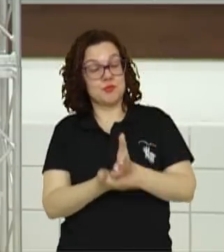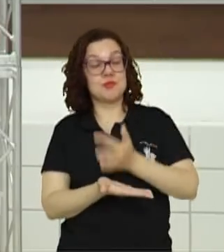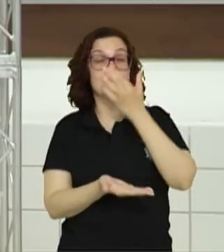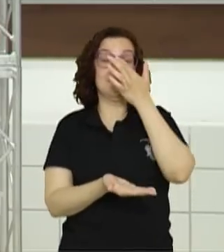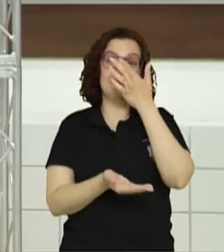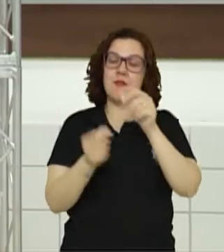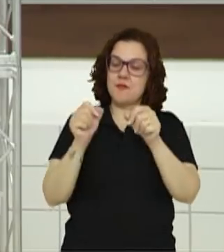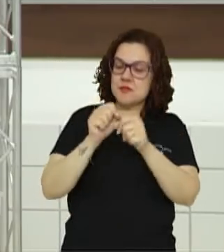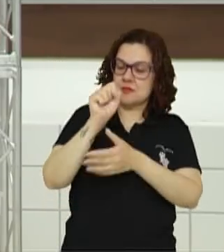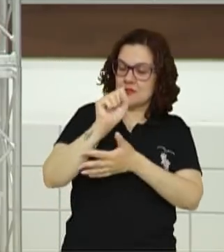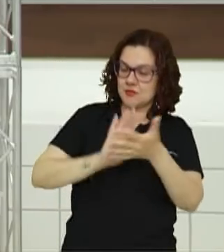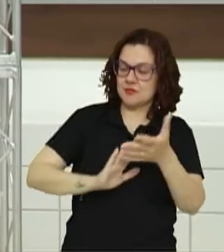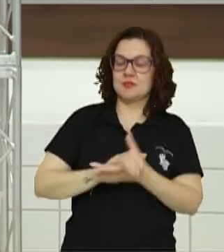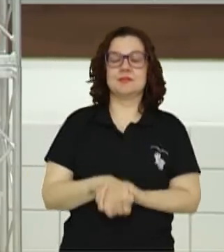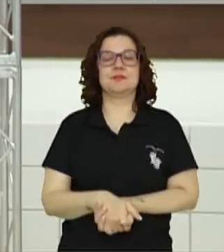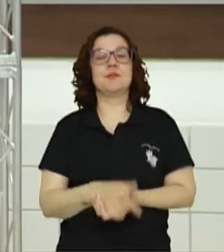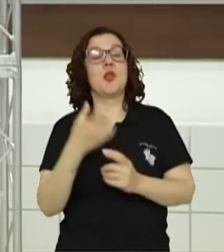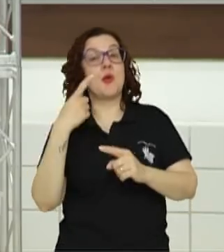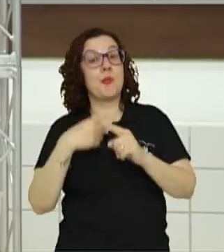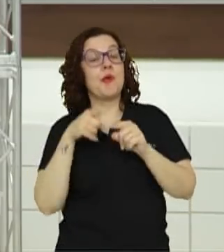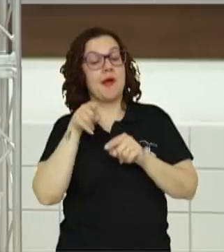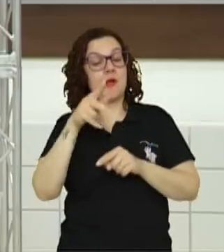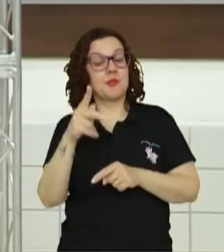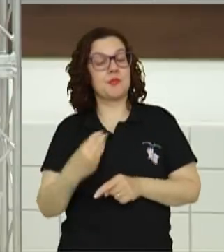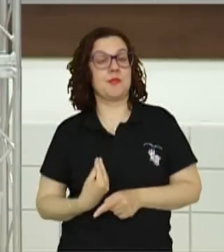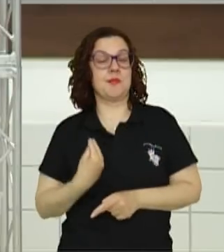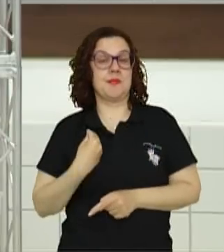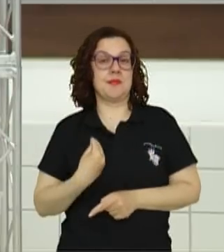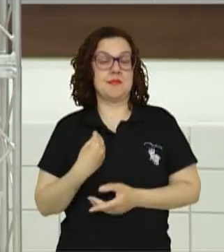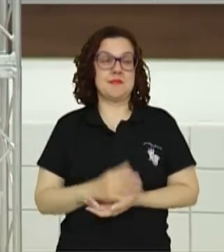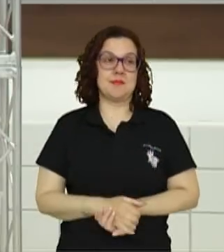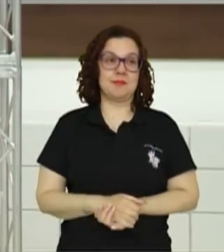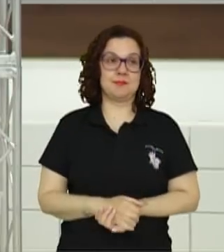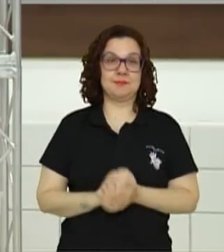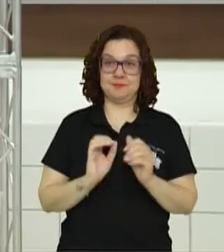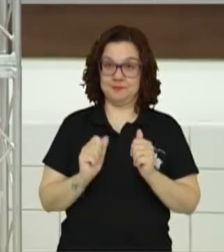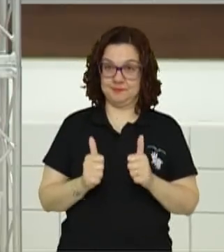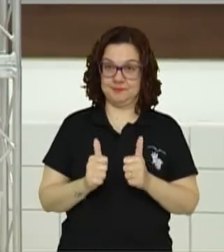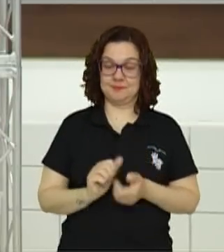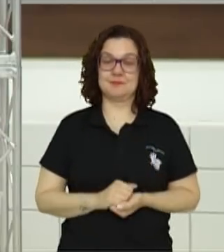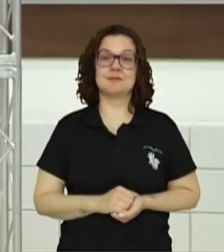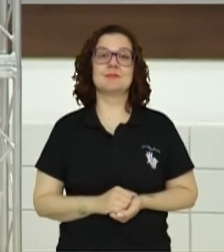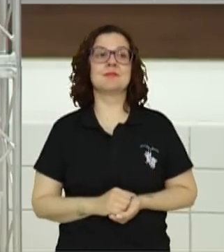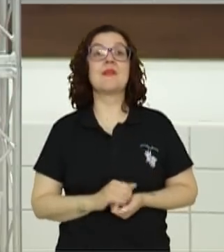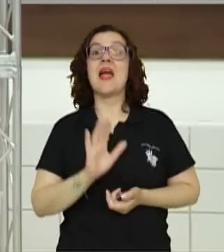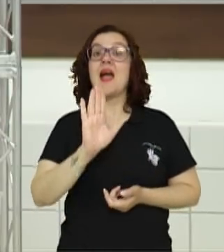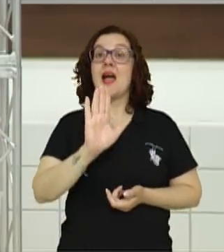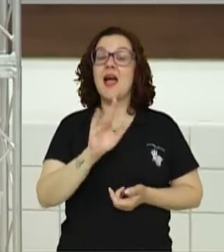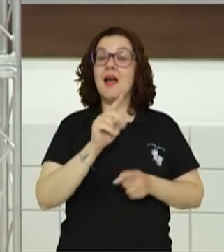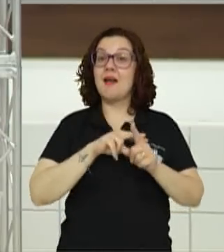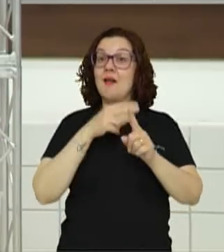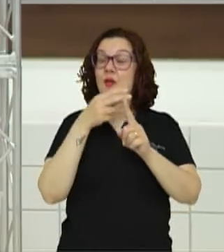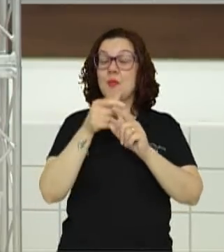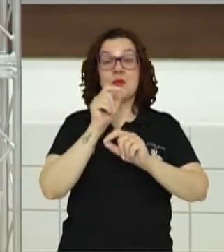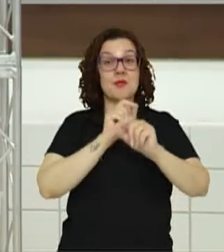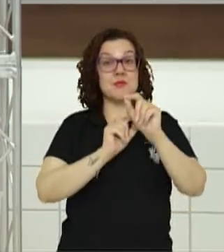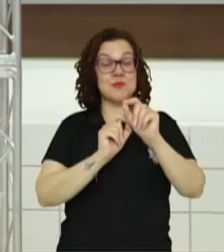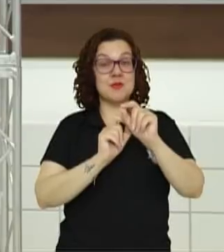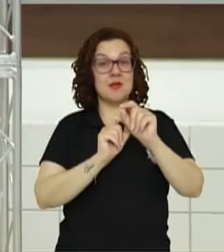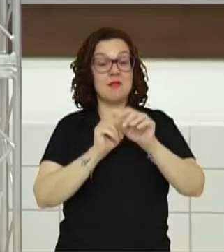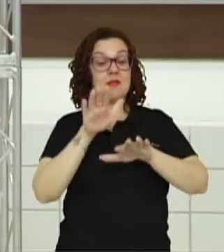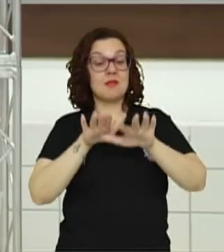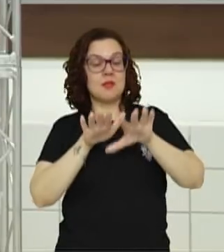fazer as atividades, porque elas é que estão dando a presença para vocês, ok? Ah, e outra coisa, dependendo